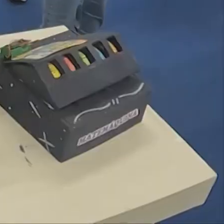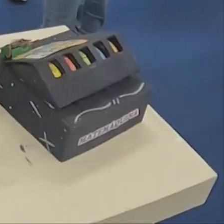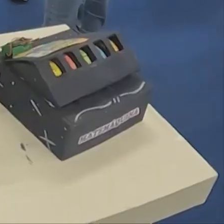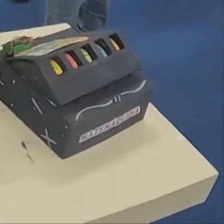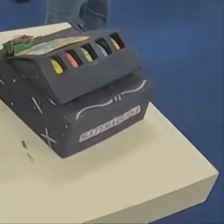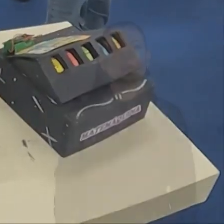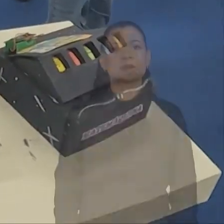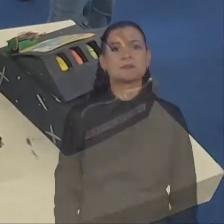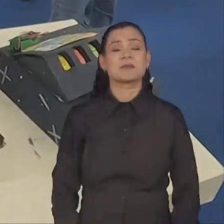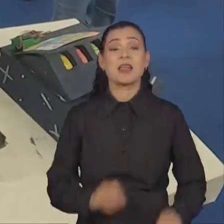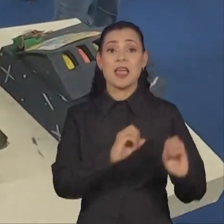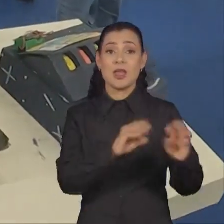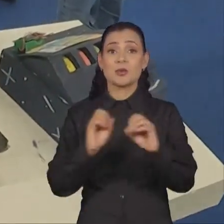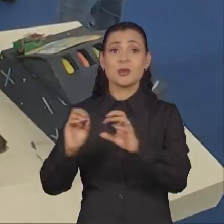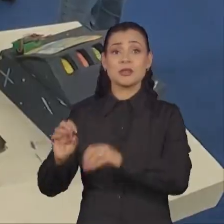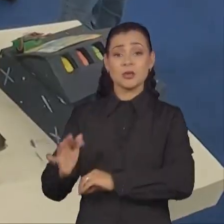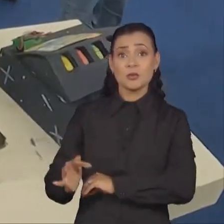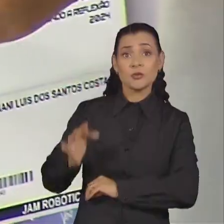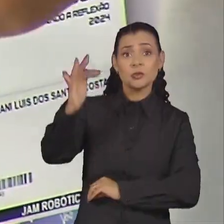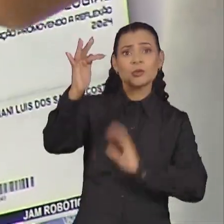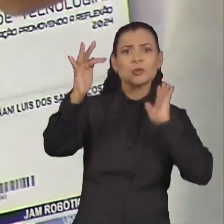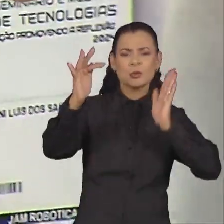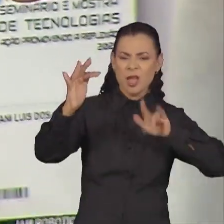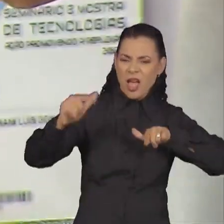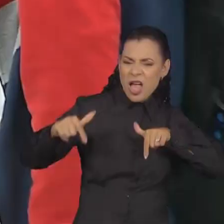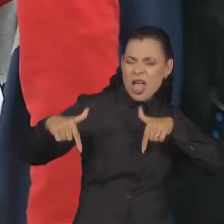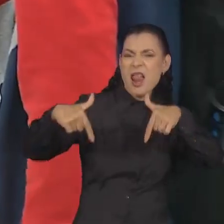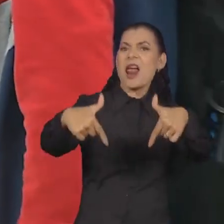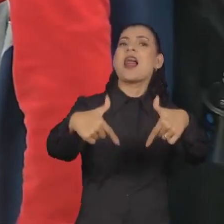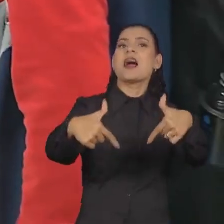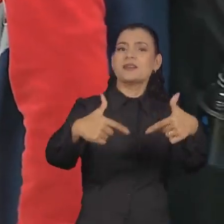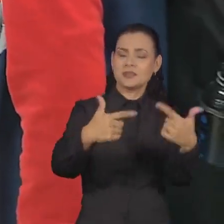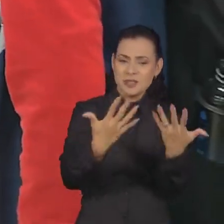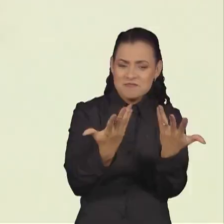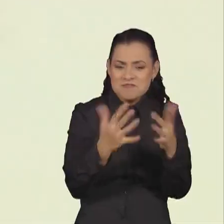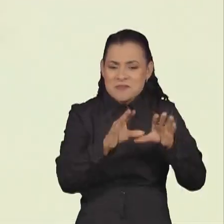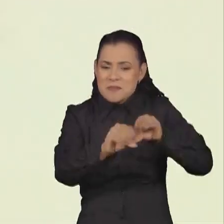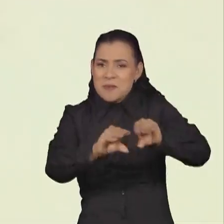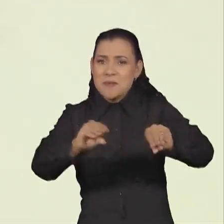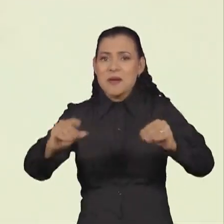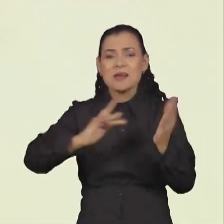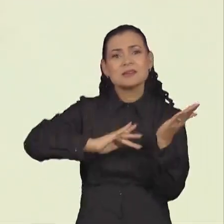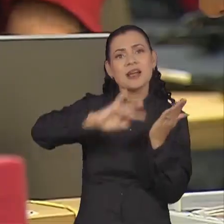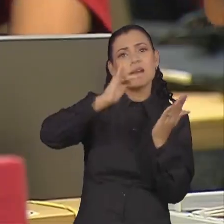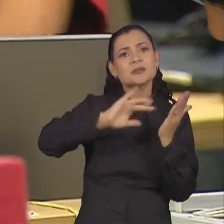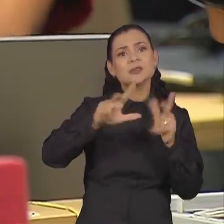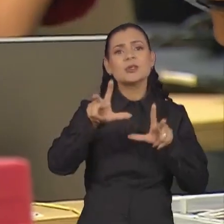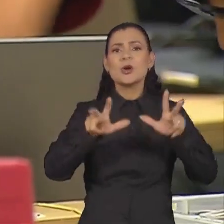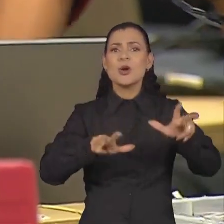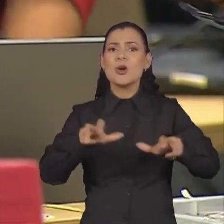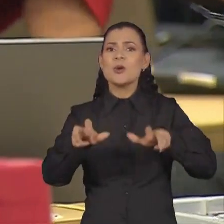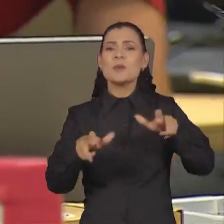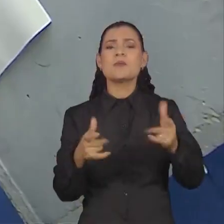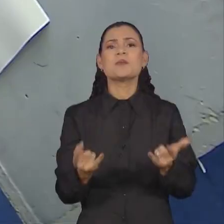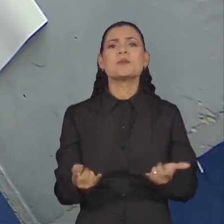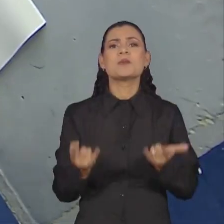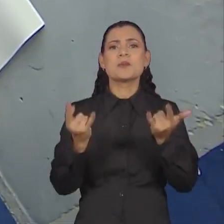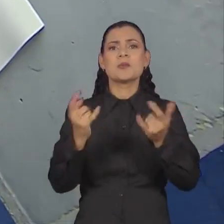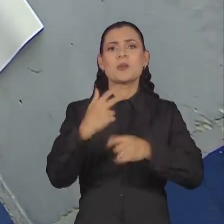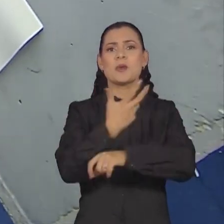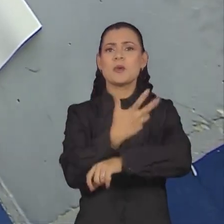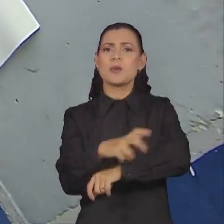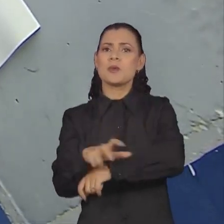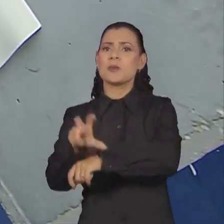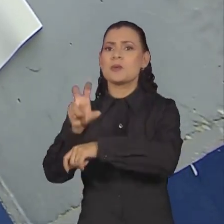O futuro da educação já começou e está na ponta dos dedos com os tablets, robôs, linguagem de programação